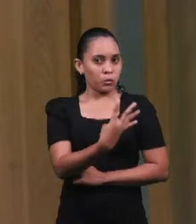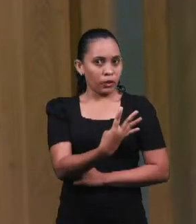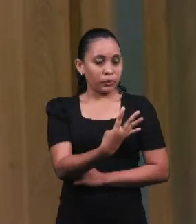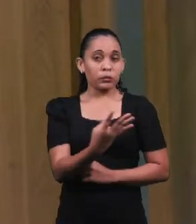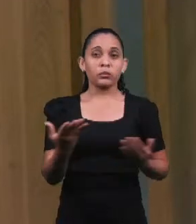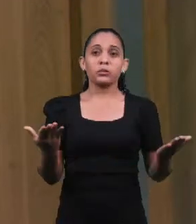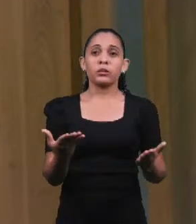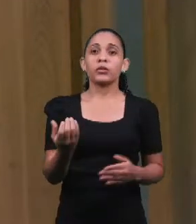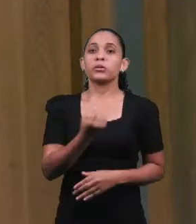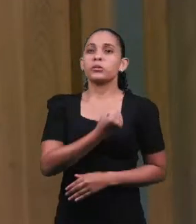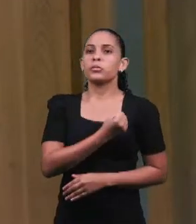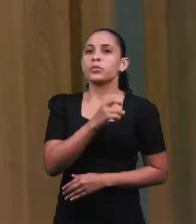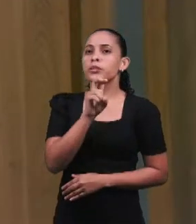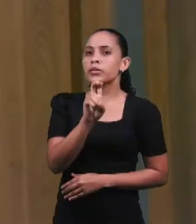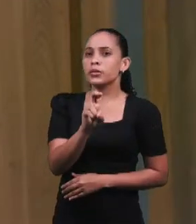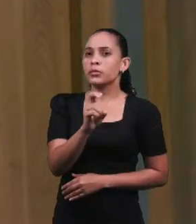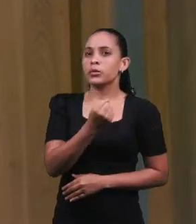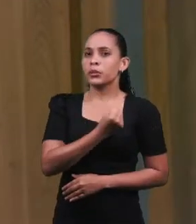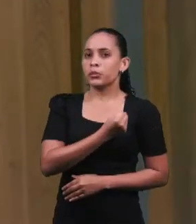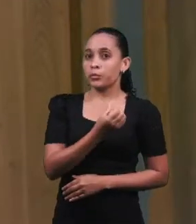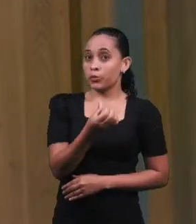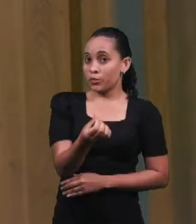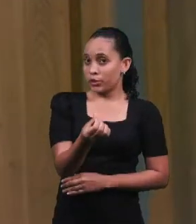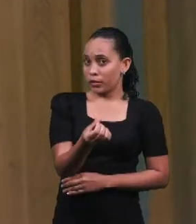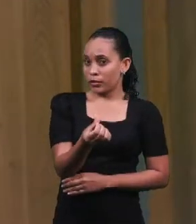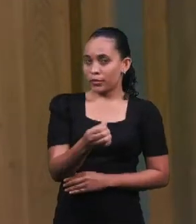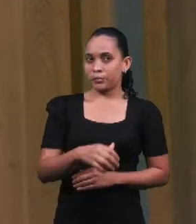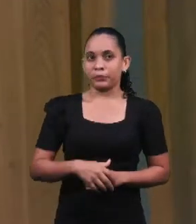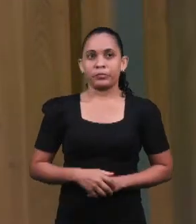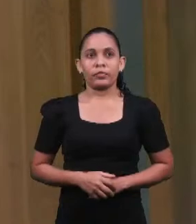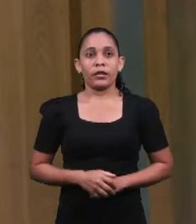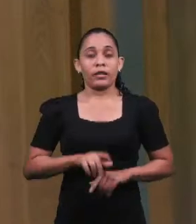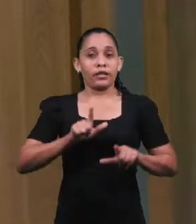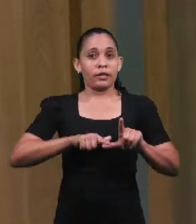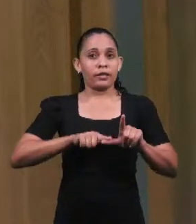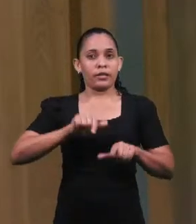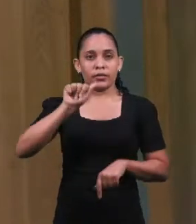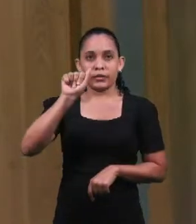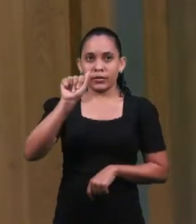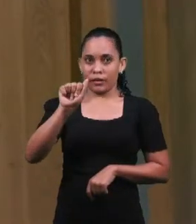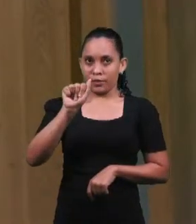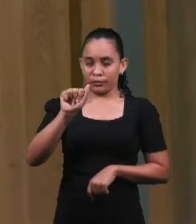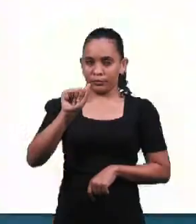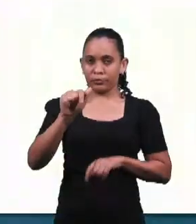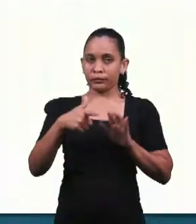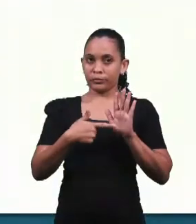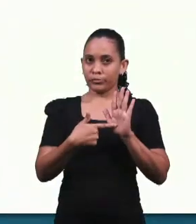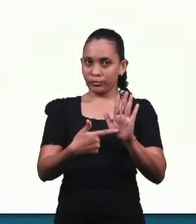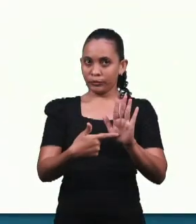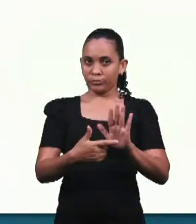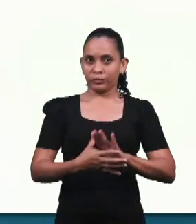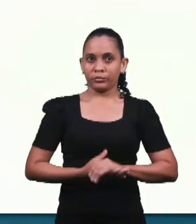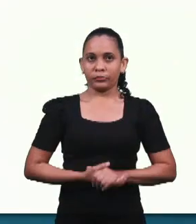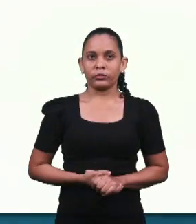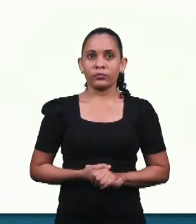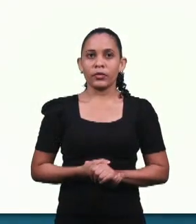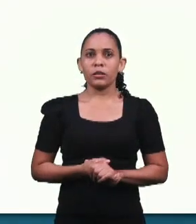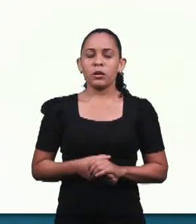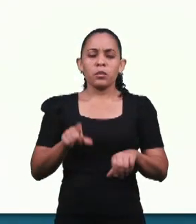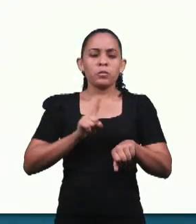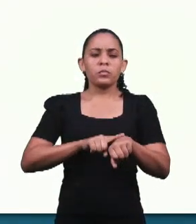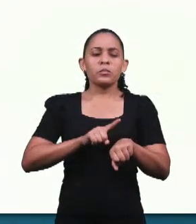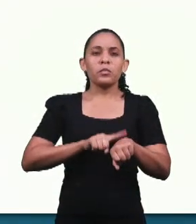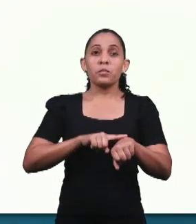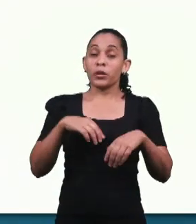6. E a pergunta 5, nós vamos primeiramente à letra A da pergunta, quando diz assim: para qual momento ou